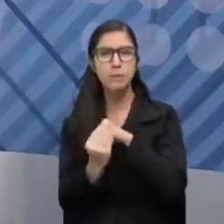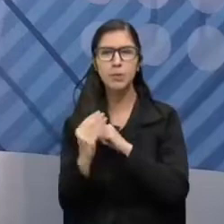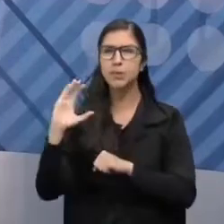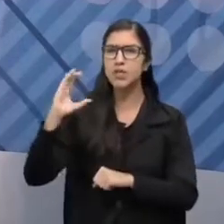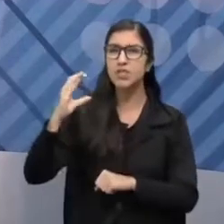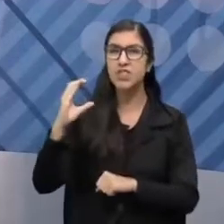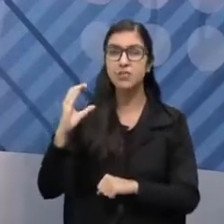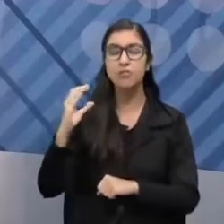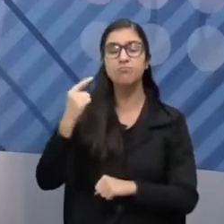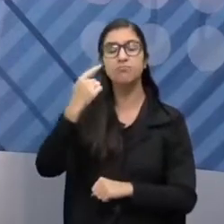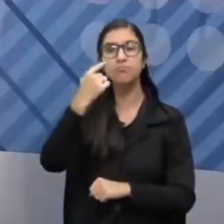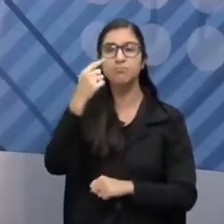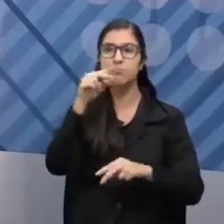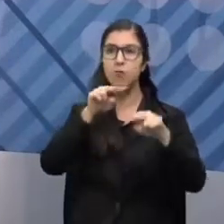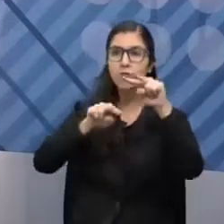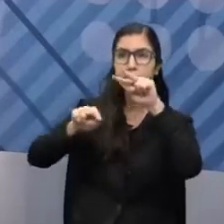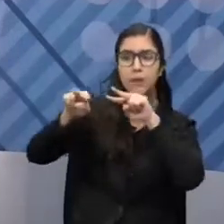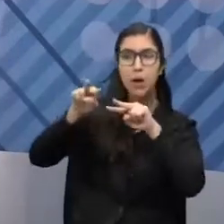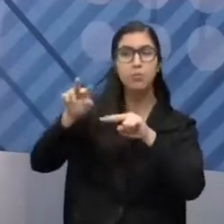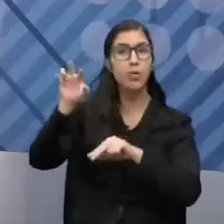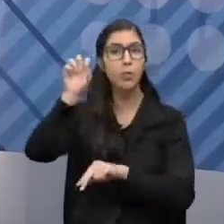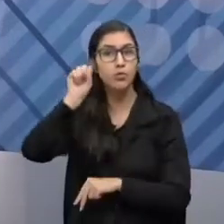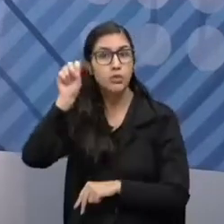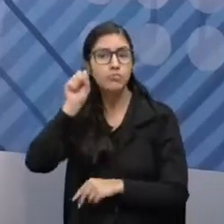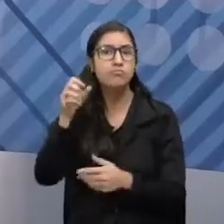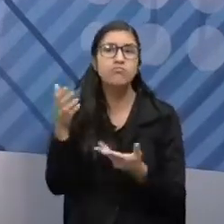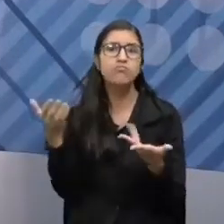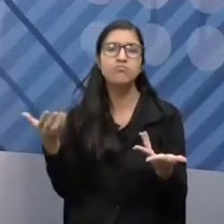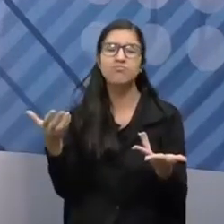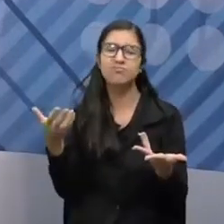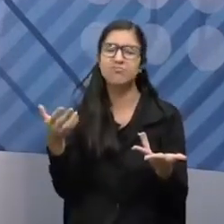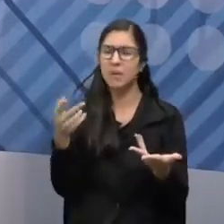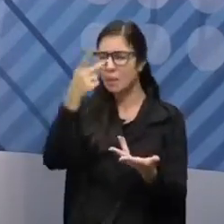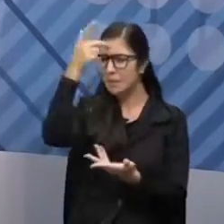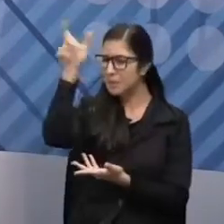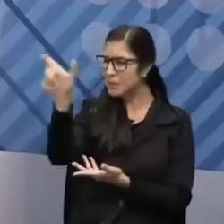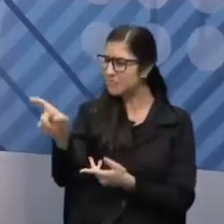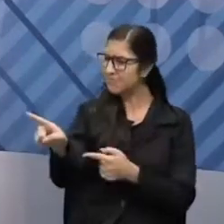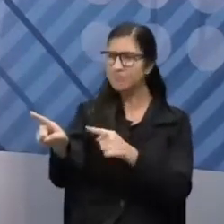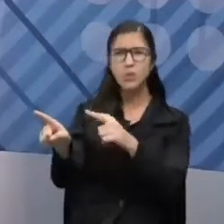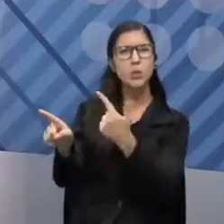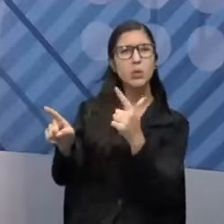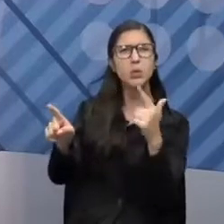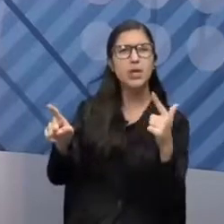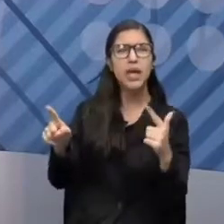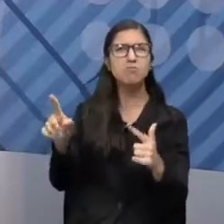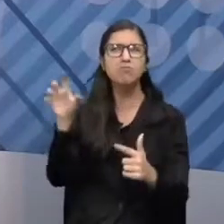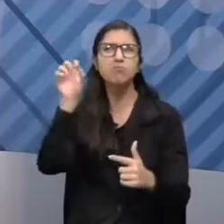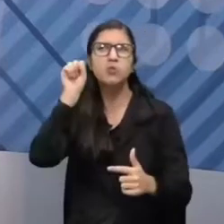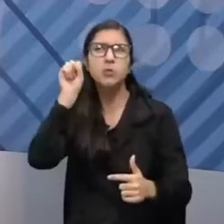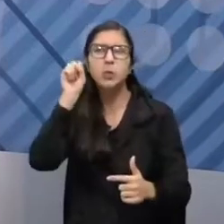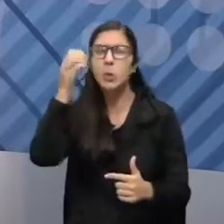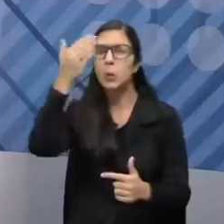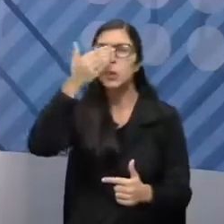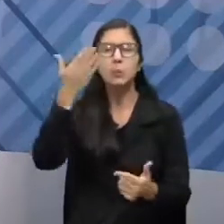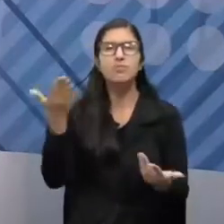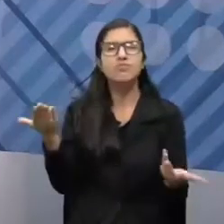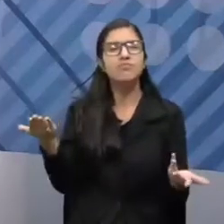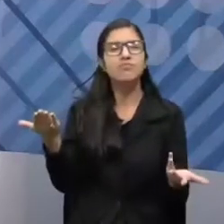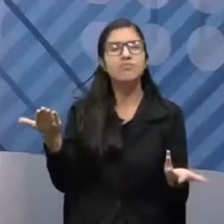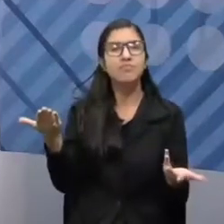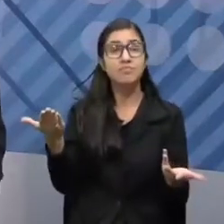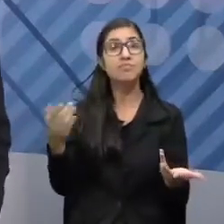científicos é pela visão e pela audição. Então, o que sobra para um sujeito que não tem esses sentidos, né? Então, nós vamos